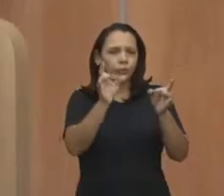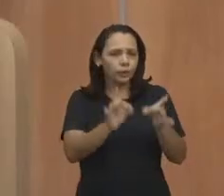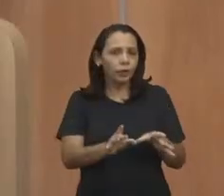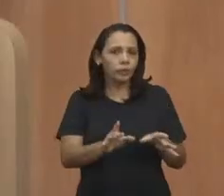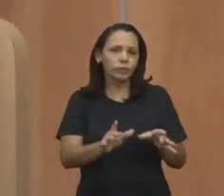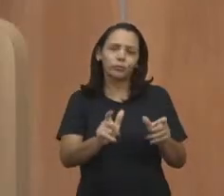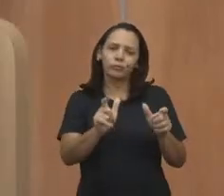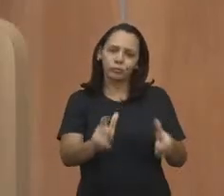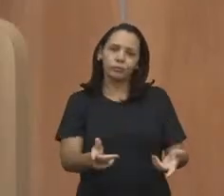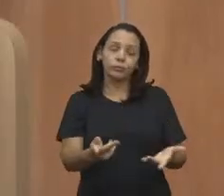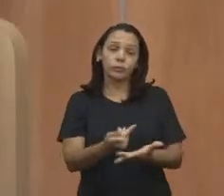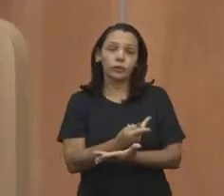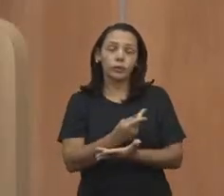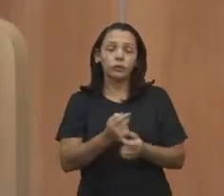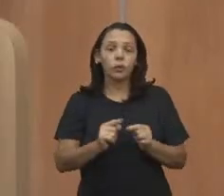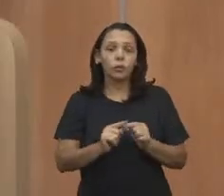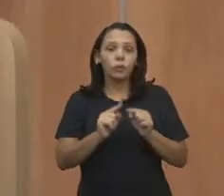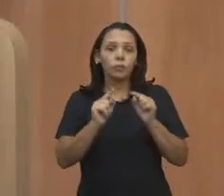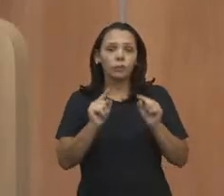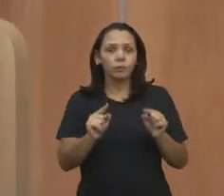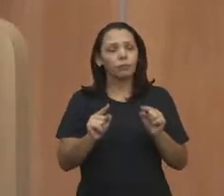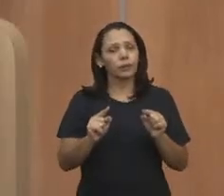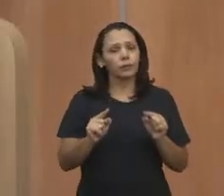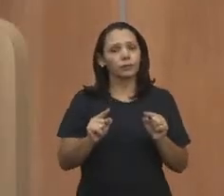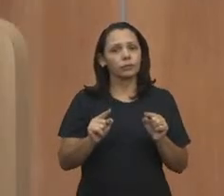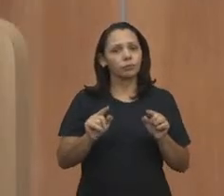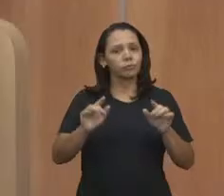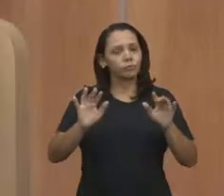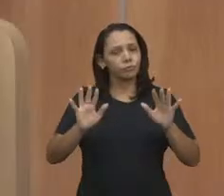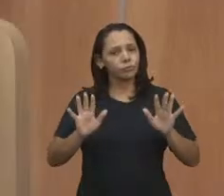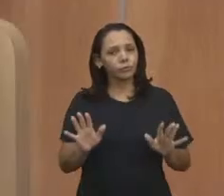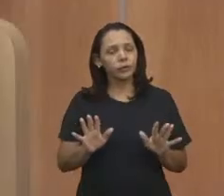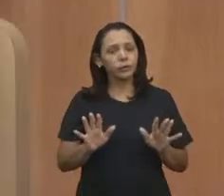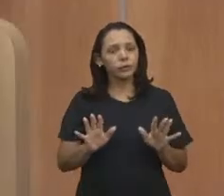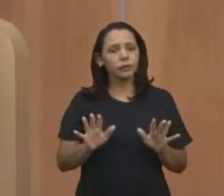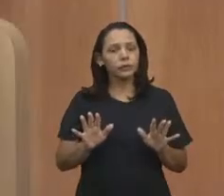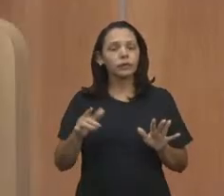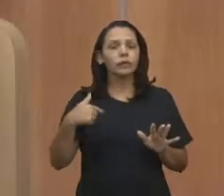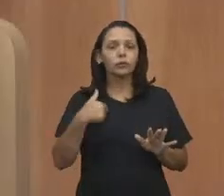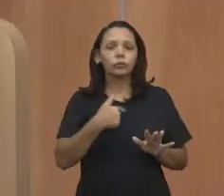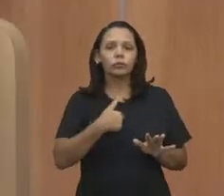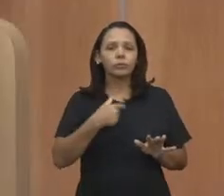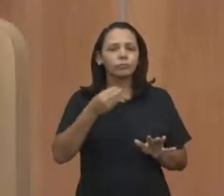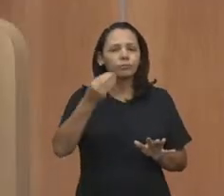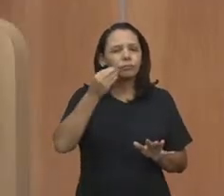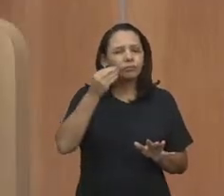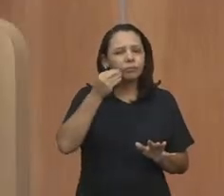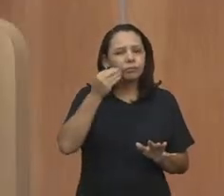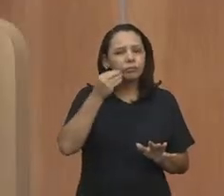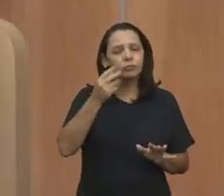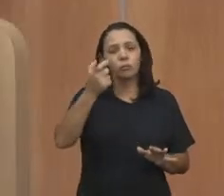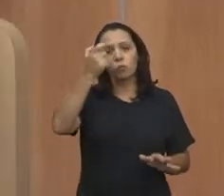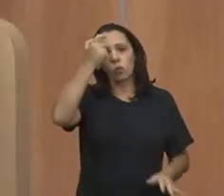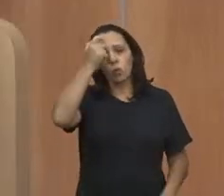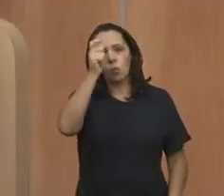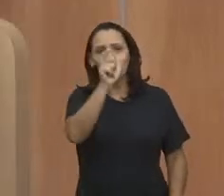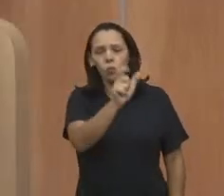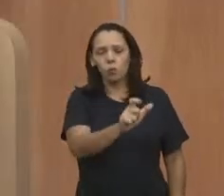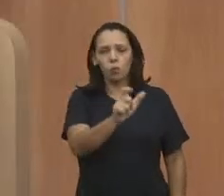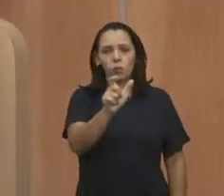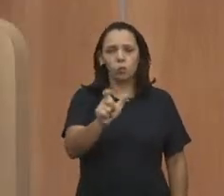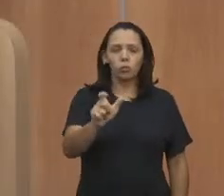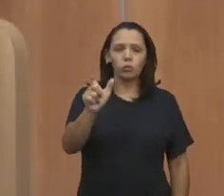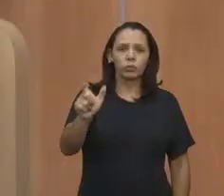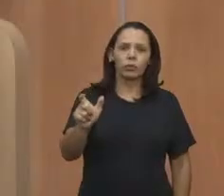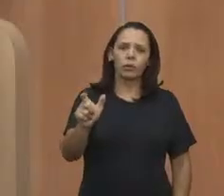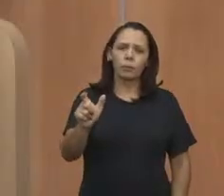mas a gente procura fazer através do NEA, essa conscientização para que as pessoas